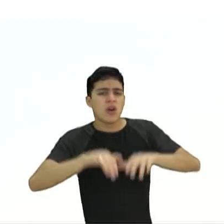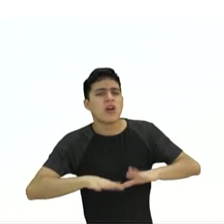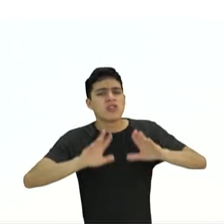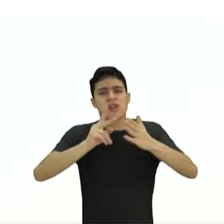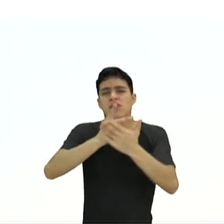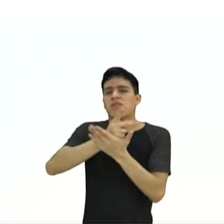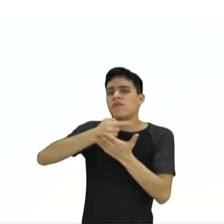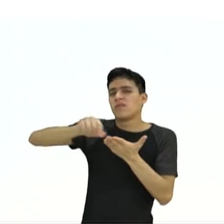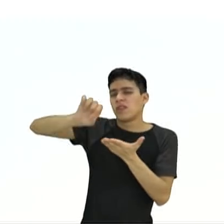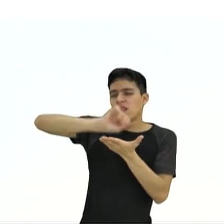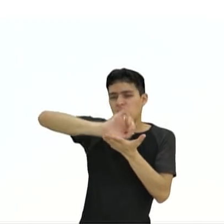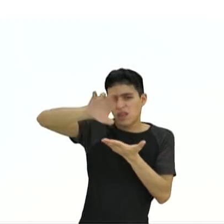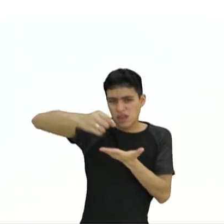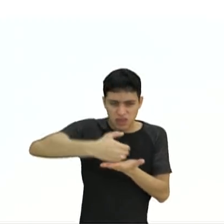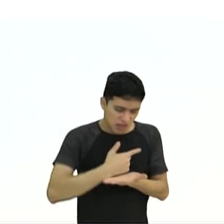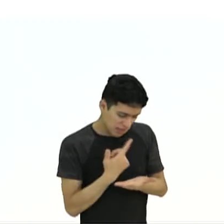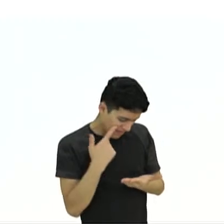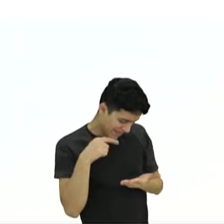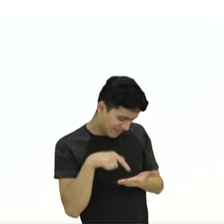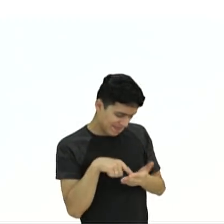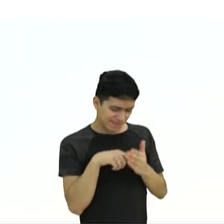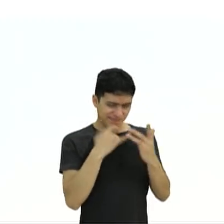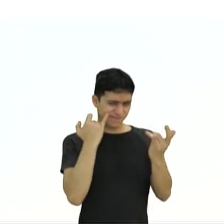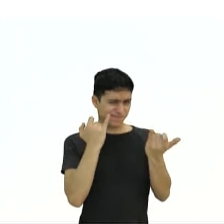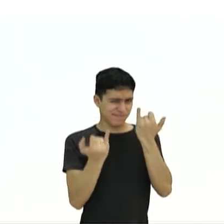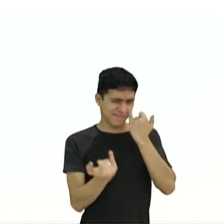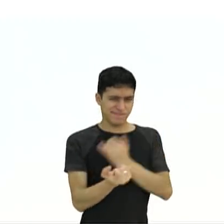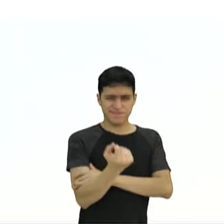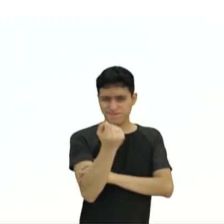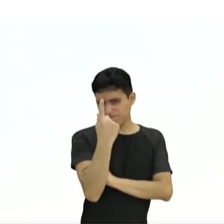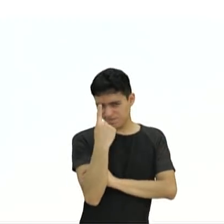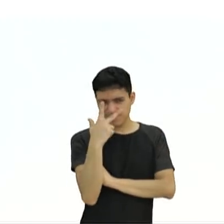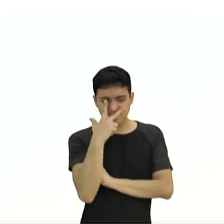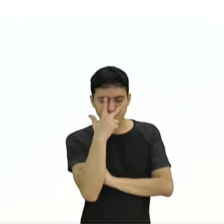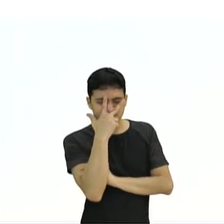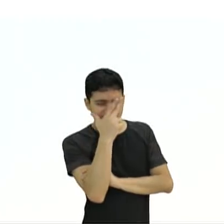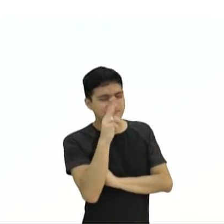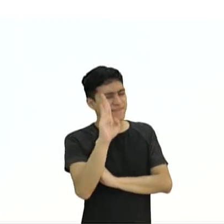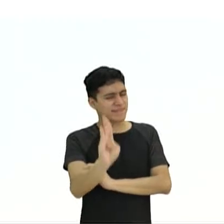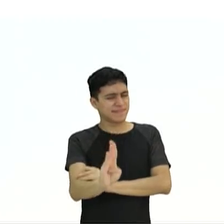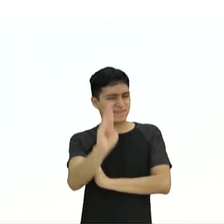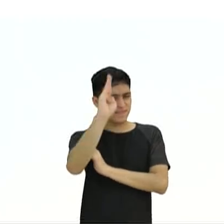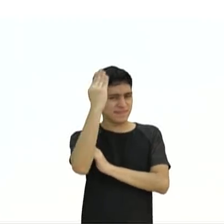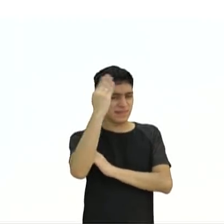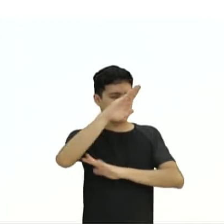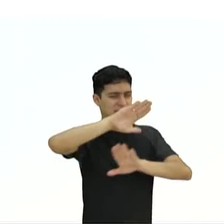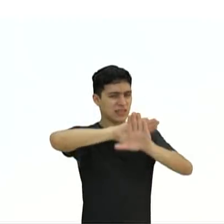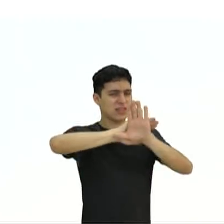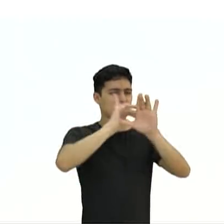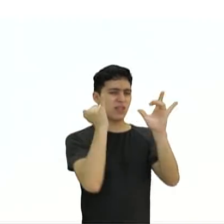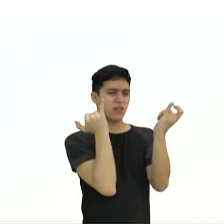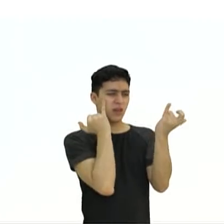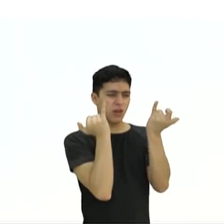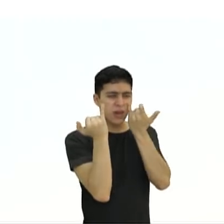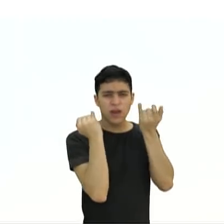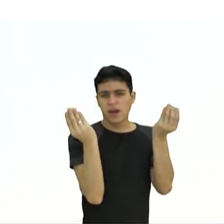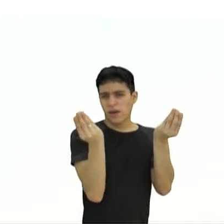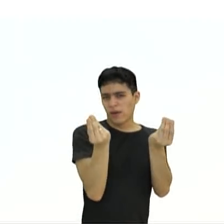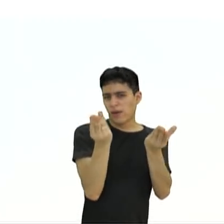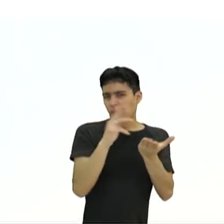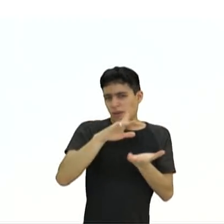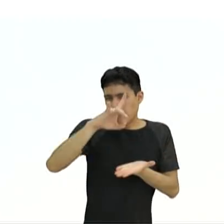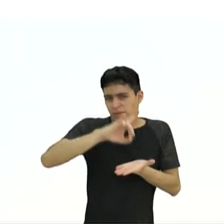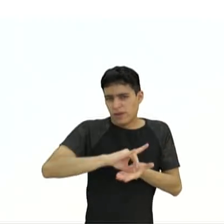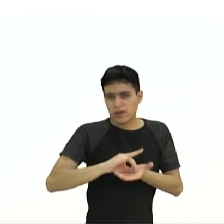recebido ou visto uma notícia que era um pouco esquisita, que ela era falsa, que ela tinha algumas informações ali que não eram